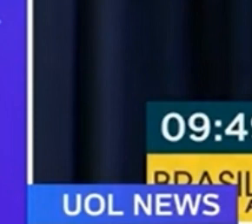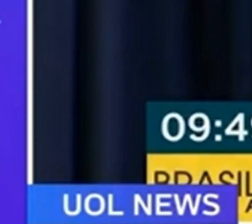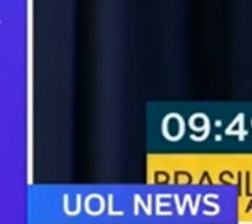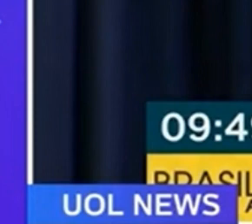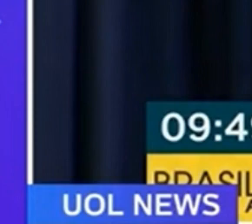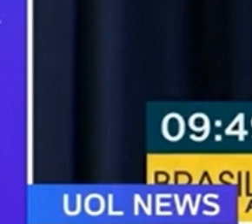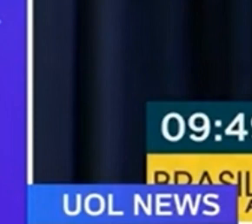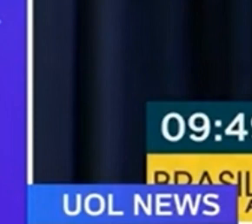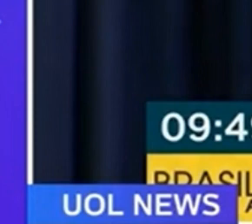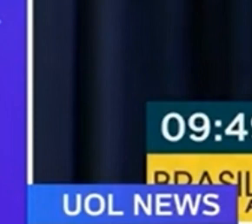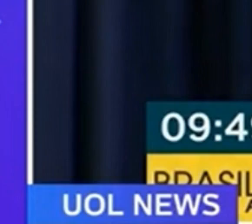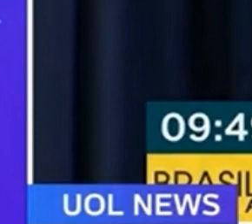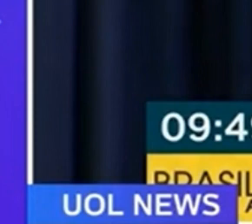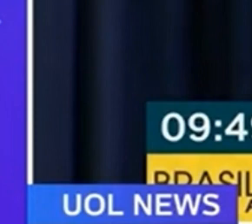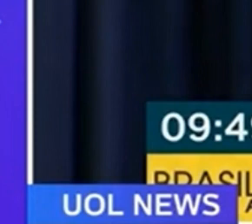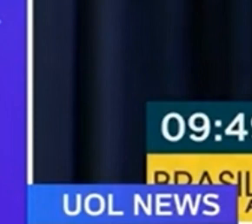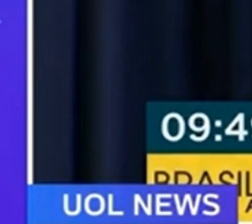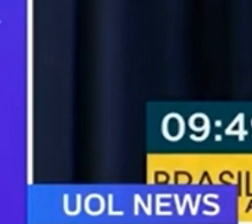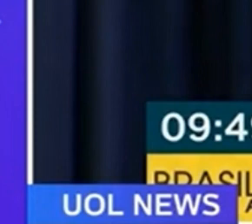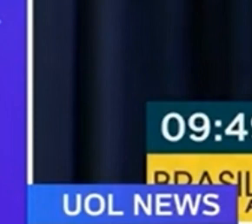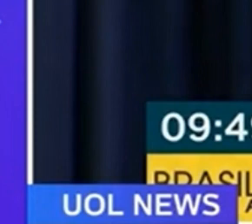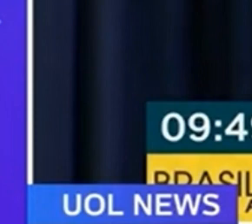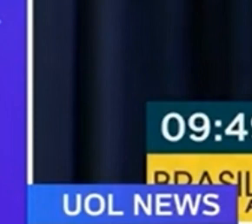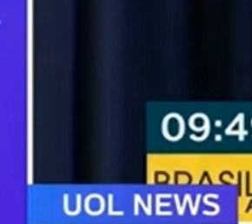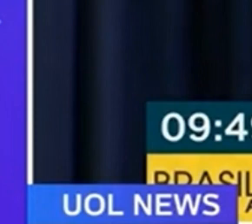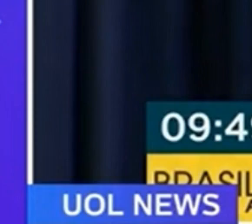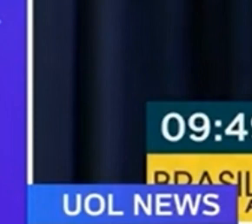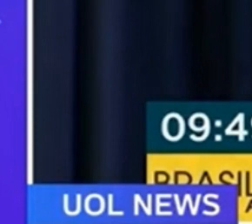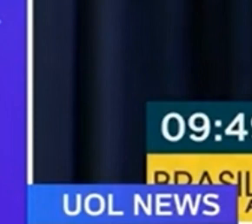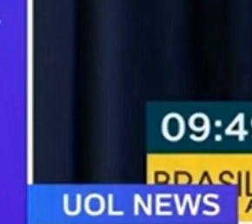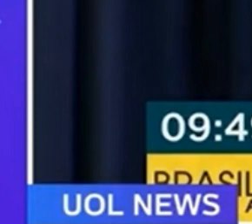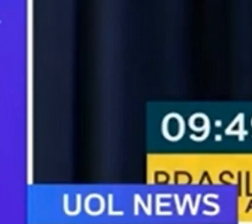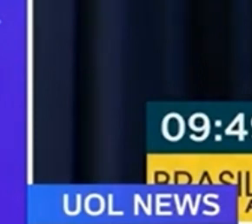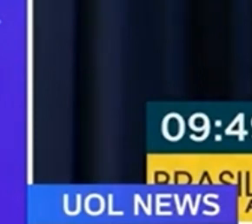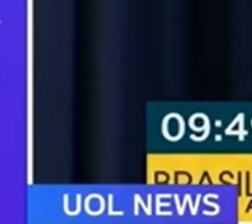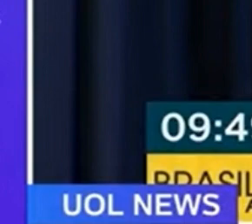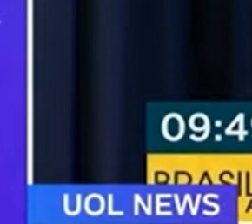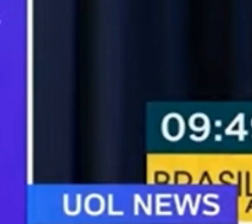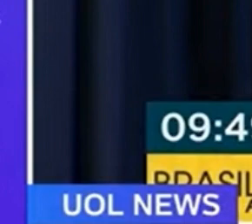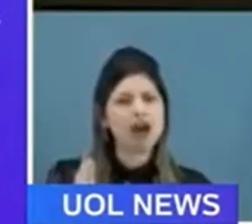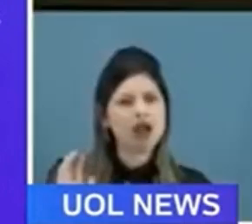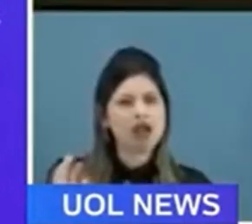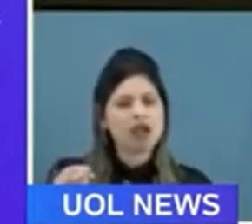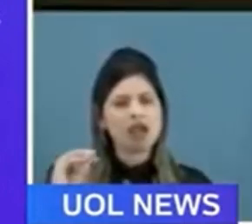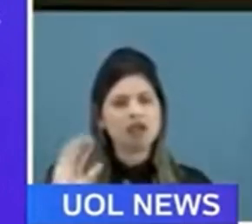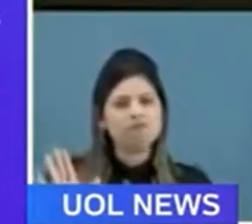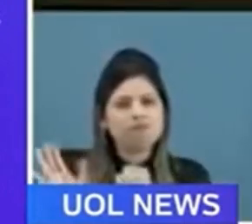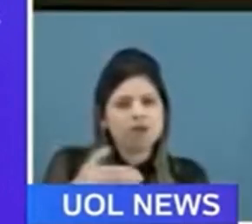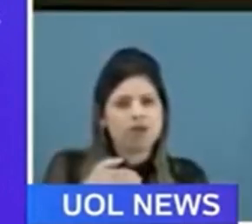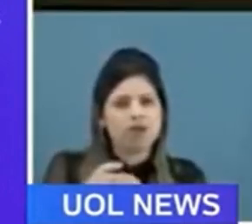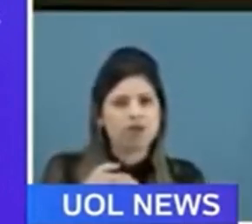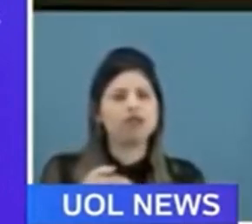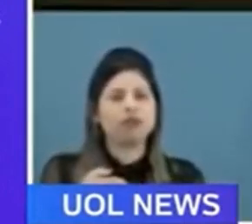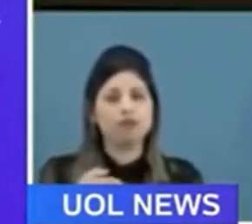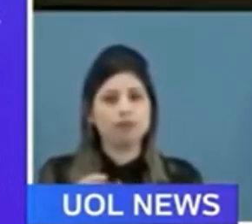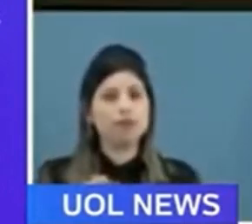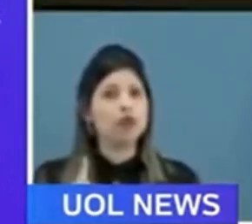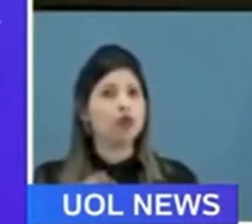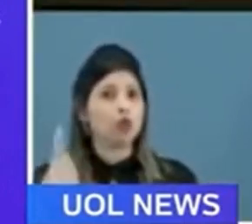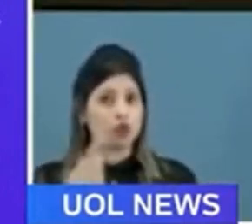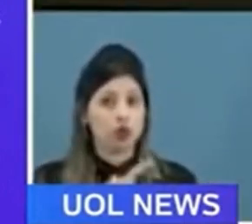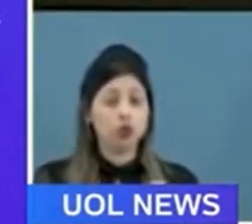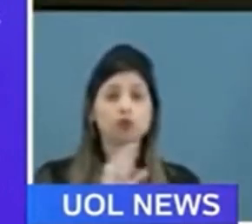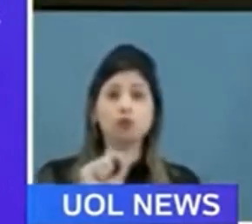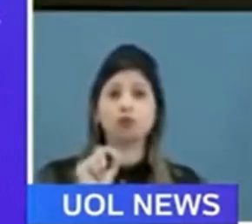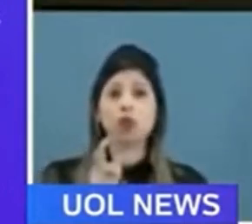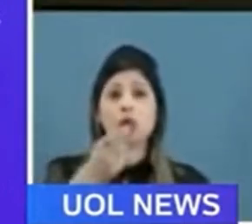eh e isso é justamente ele diz que esse material todo foi encontrado mas que tava sem uso tava largado